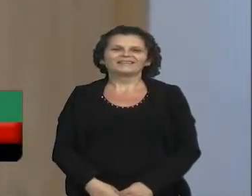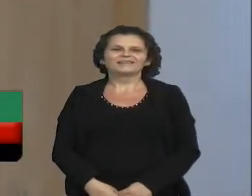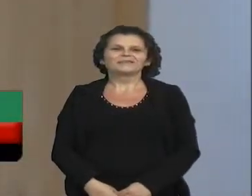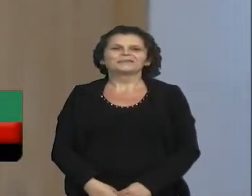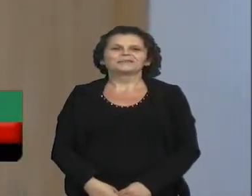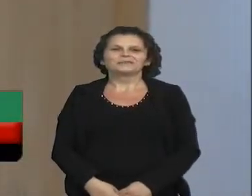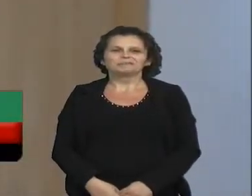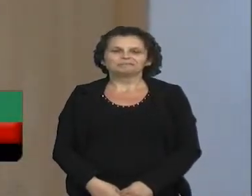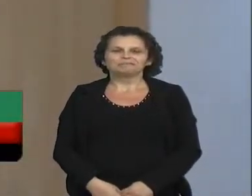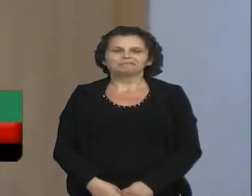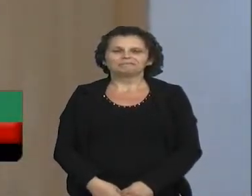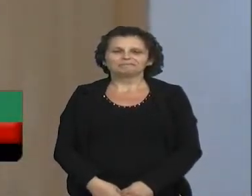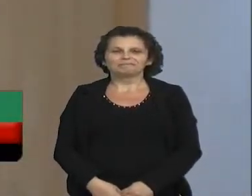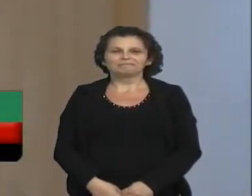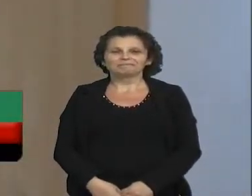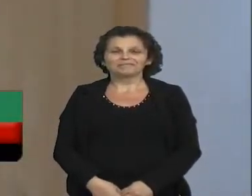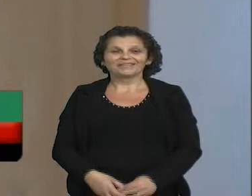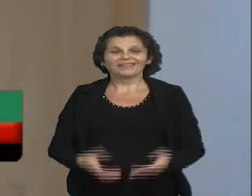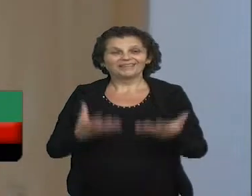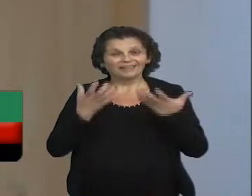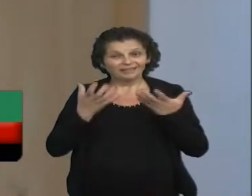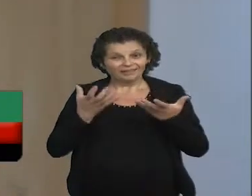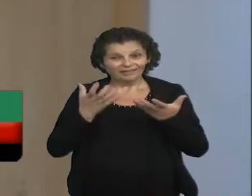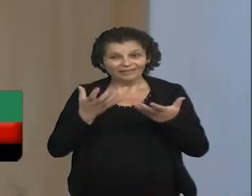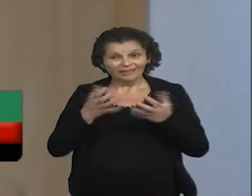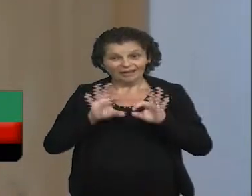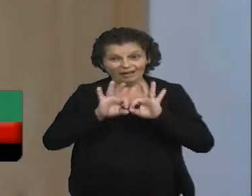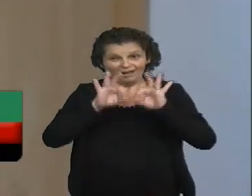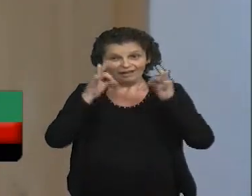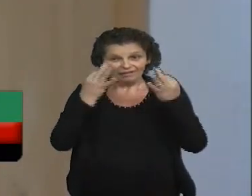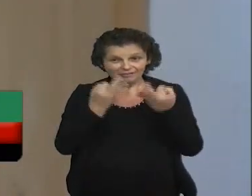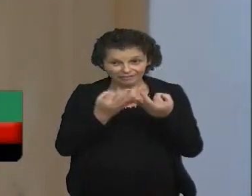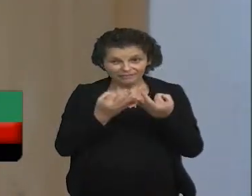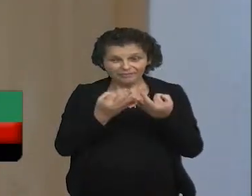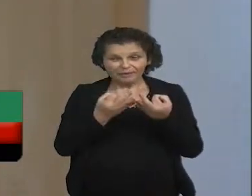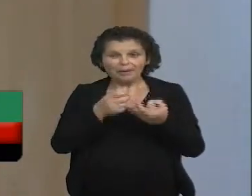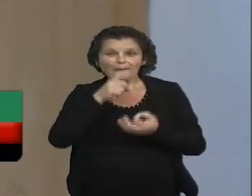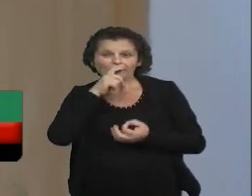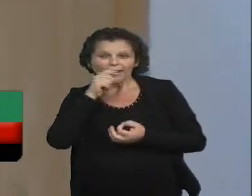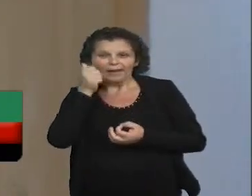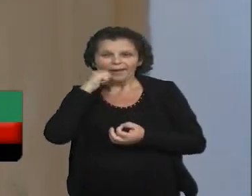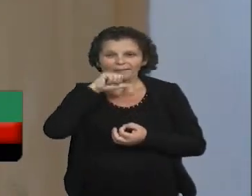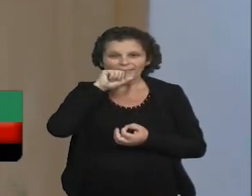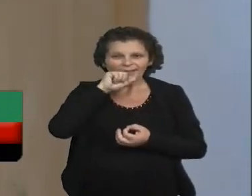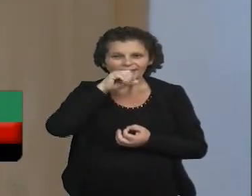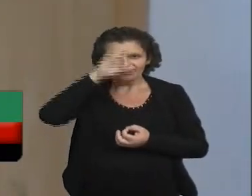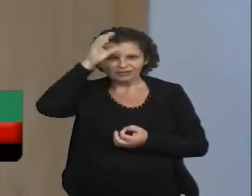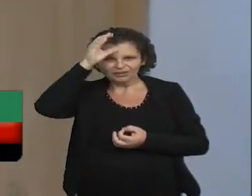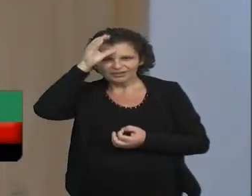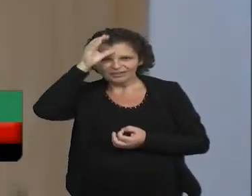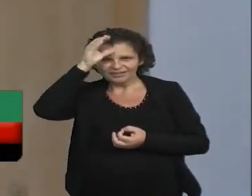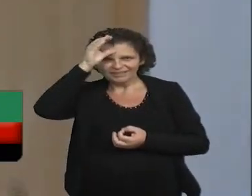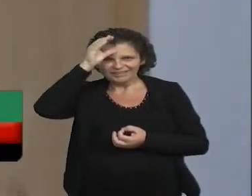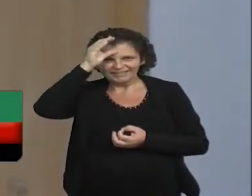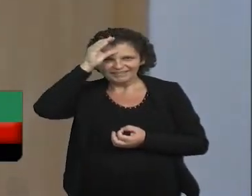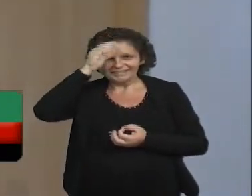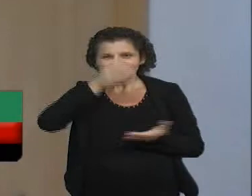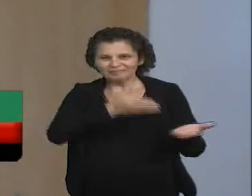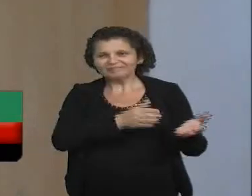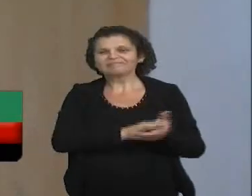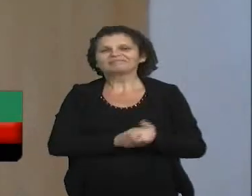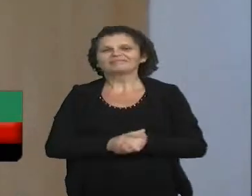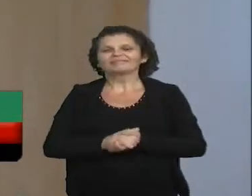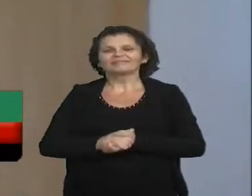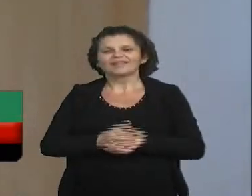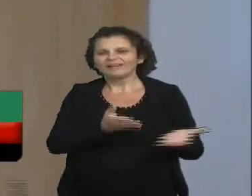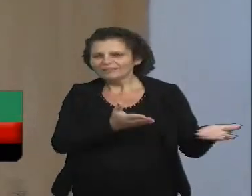Quero convidar aqui a família, o pai, a mãe, né? E a tia. E a tia,